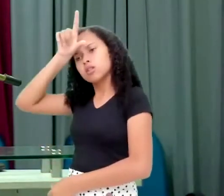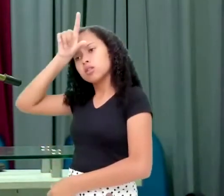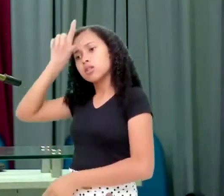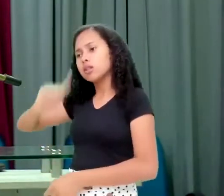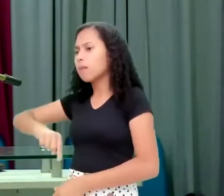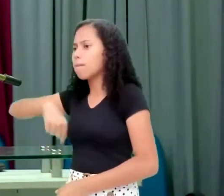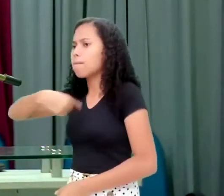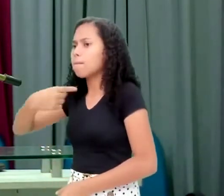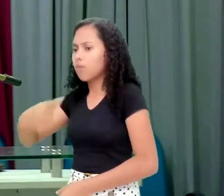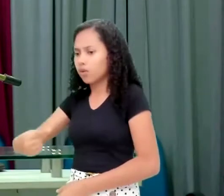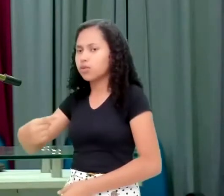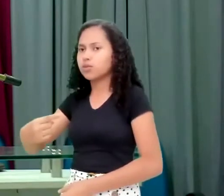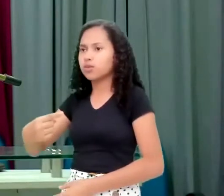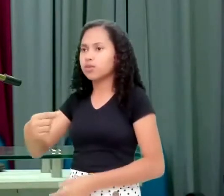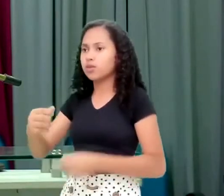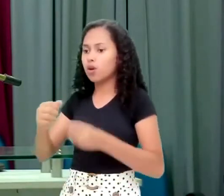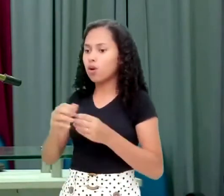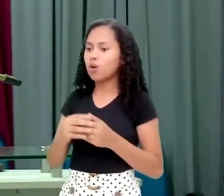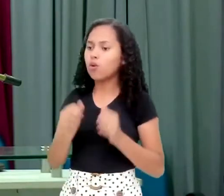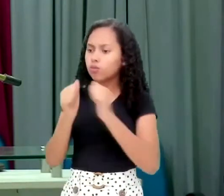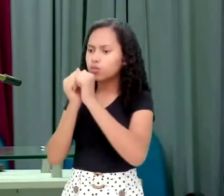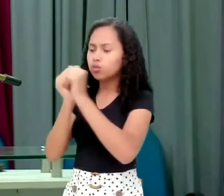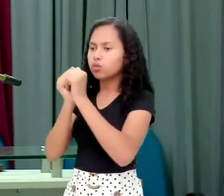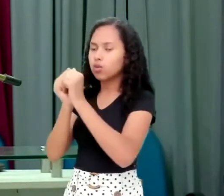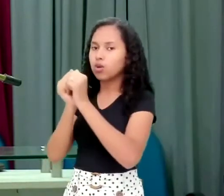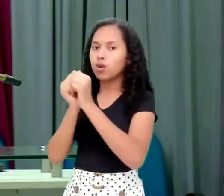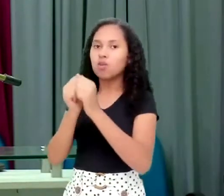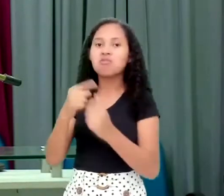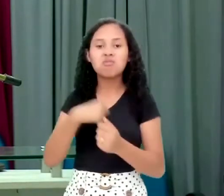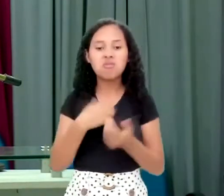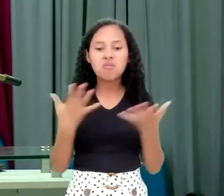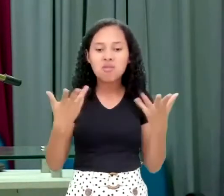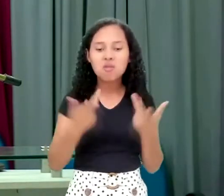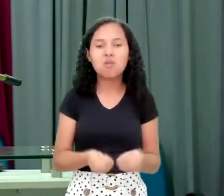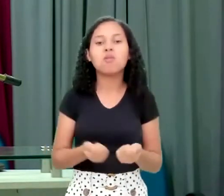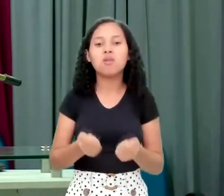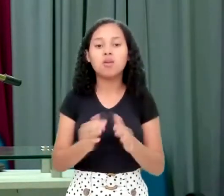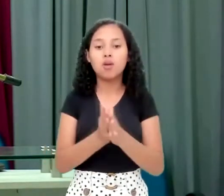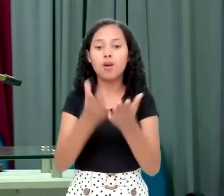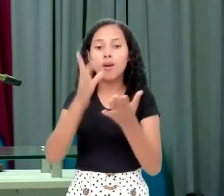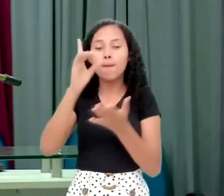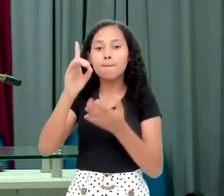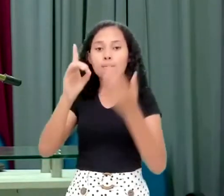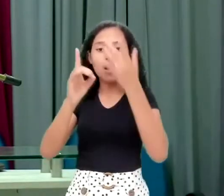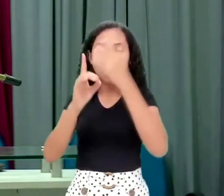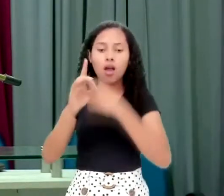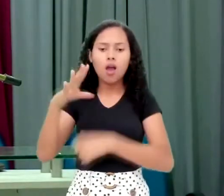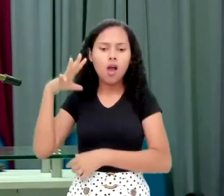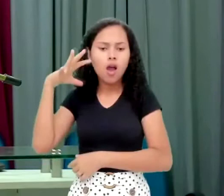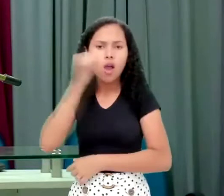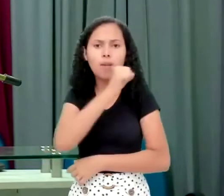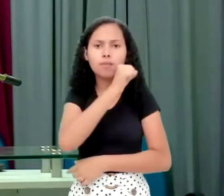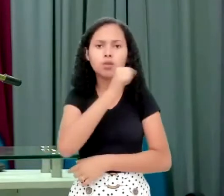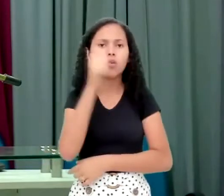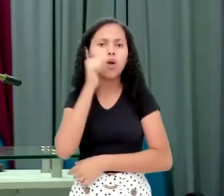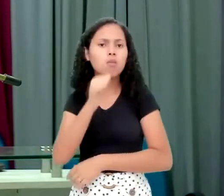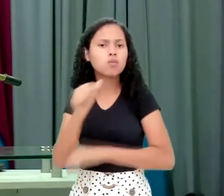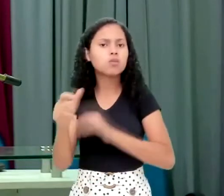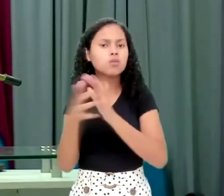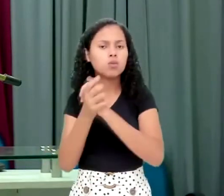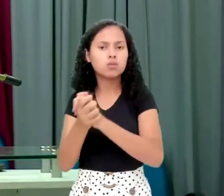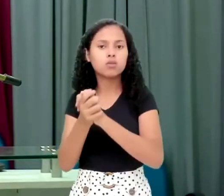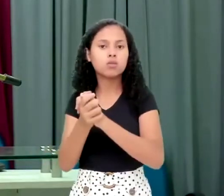acompanhar-te. O que eu acho maravilhoso disto é, a Bíblia diz: e apressou-se Abigail.